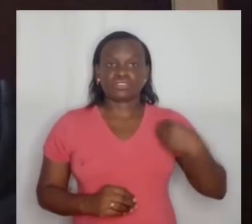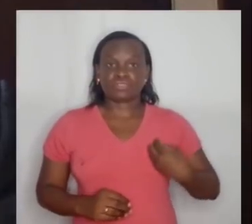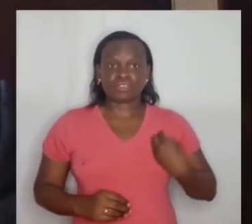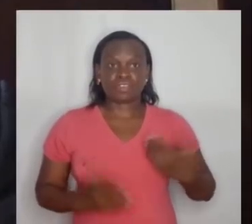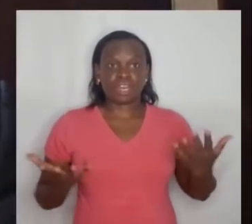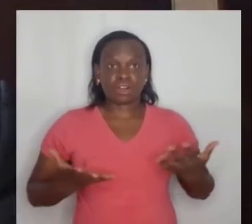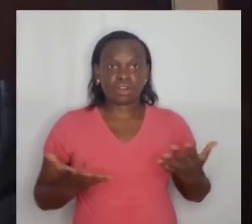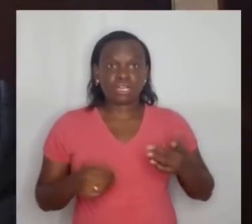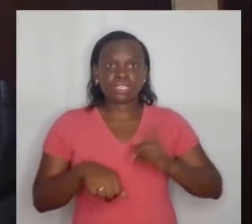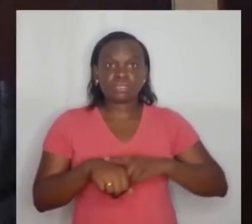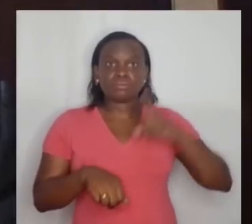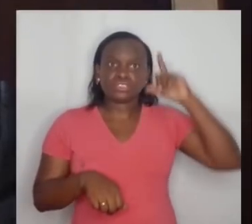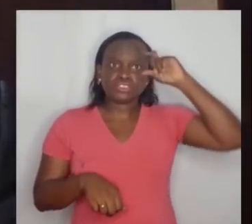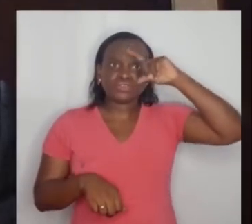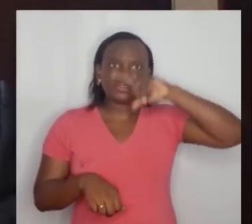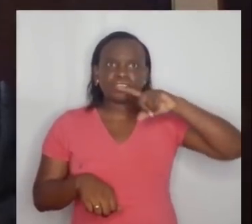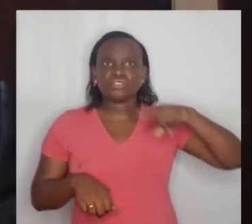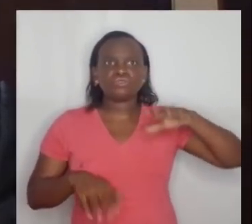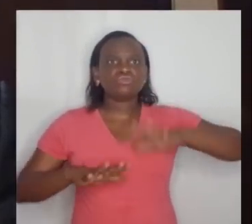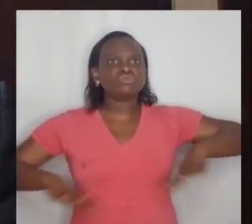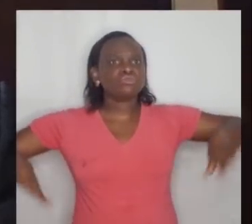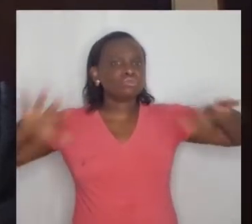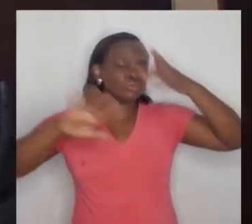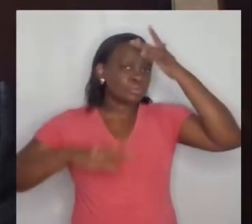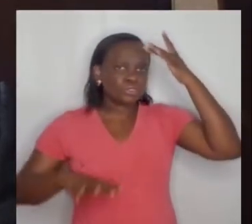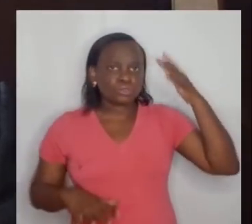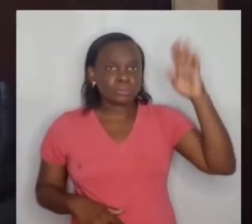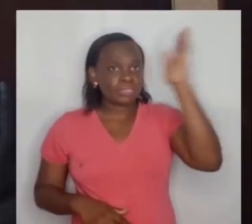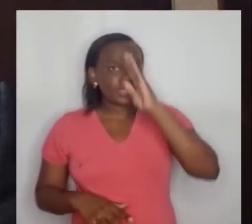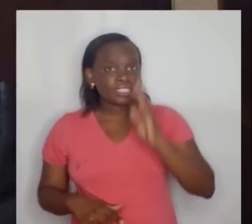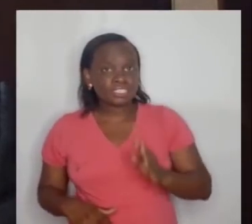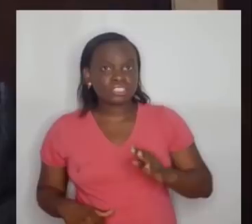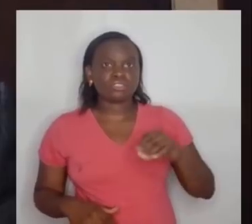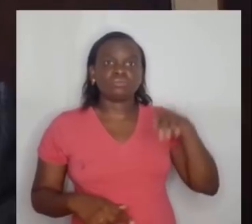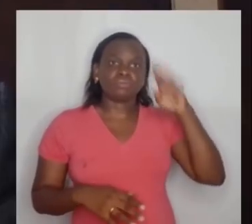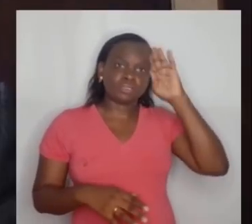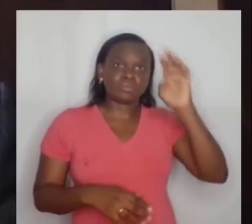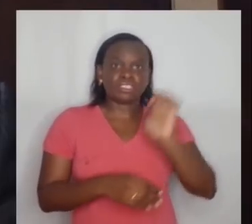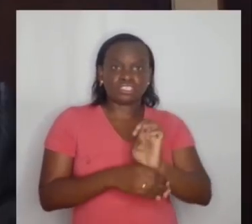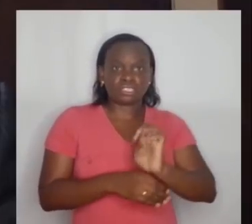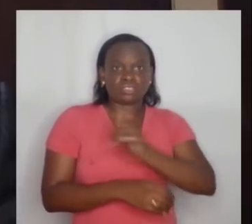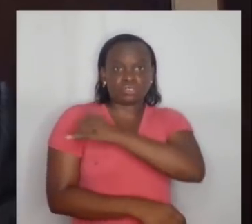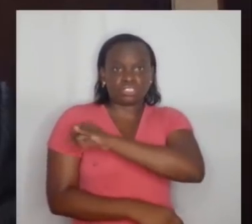Vivemos um momento muito difícil para a humanidade, para o Brasil e para o nosso Estado.